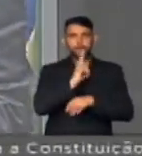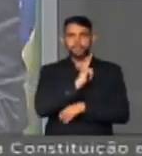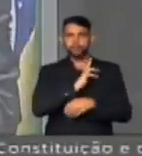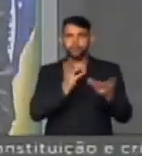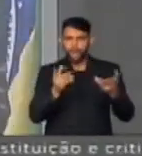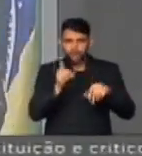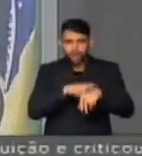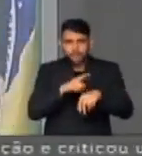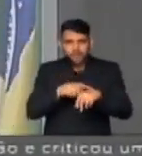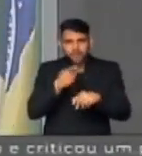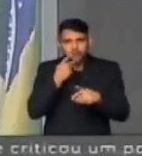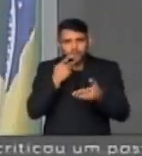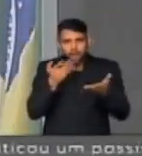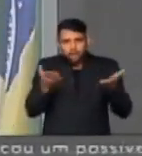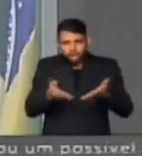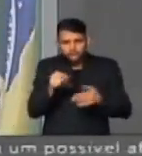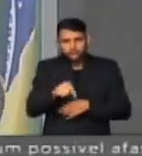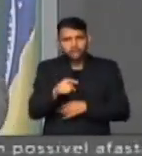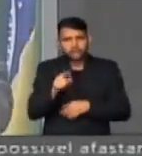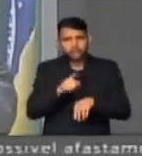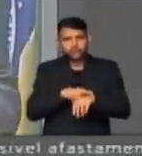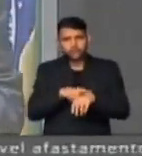neste momento que eu falo aqui,